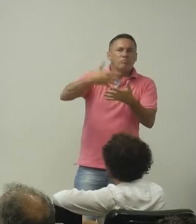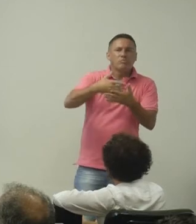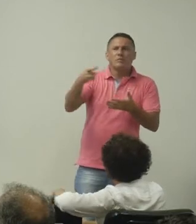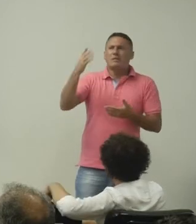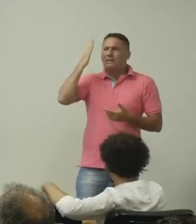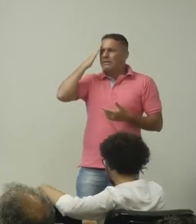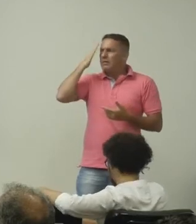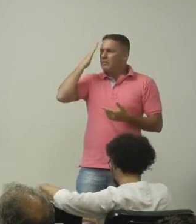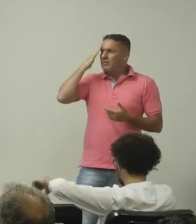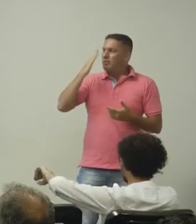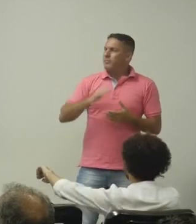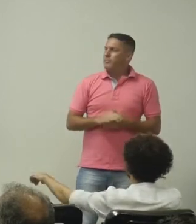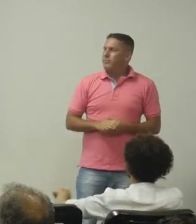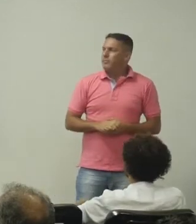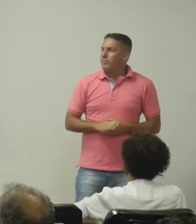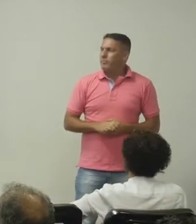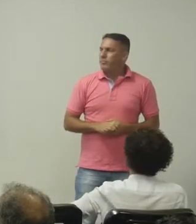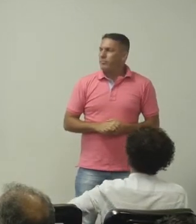sabem